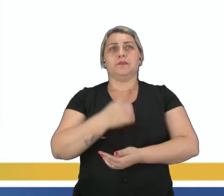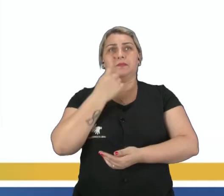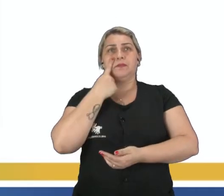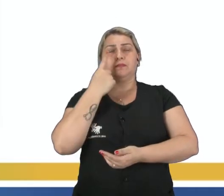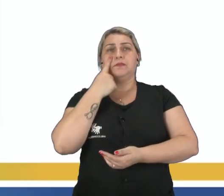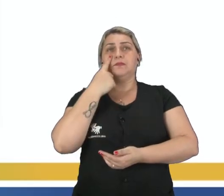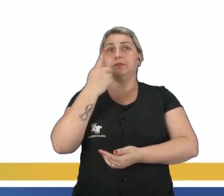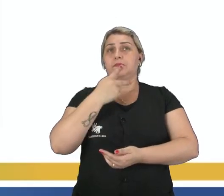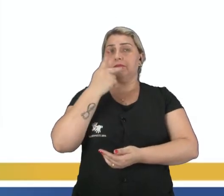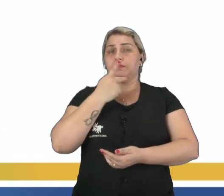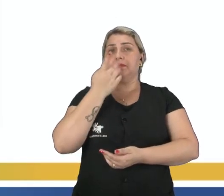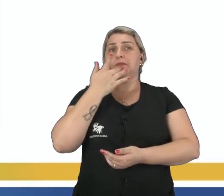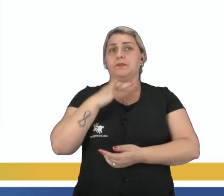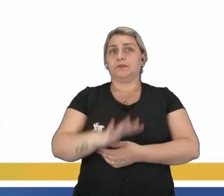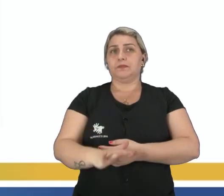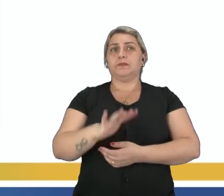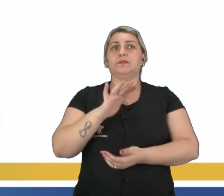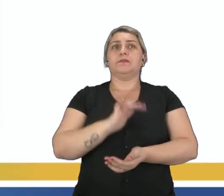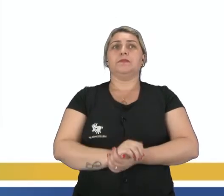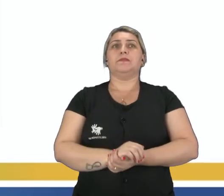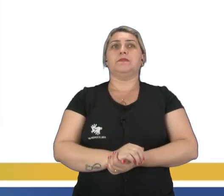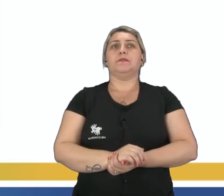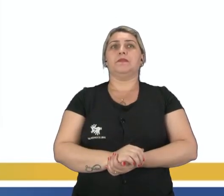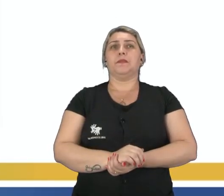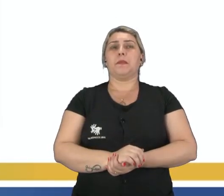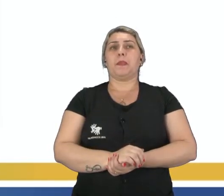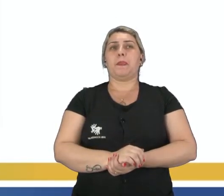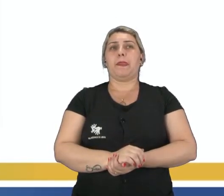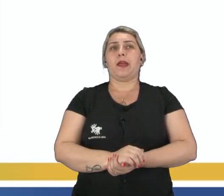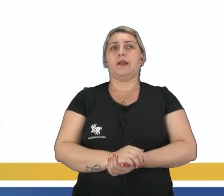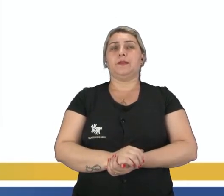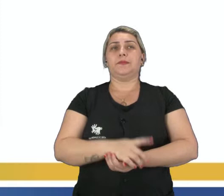Observe as falas das crianças, né? Aqui nós